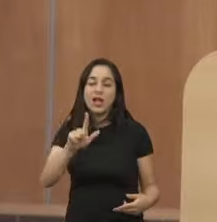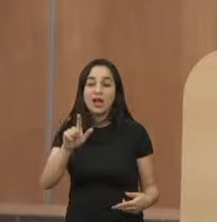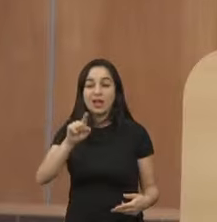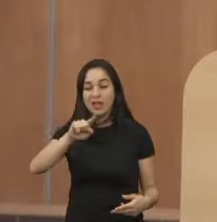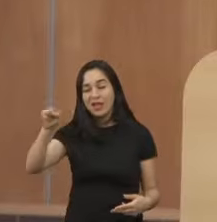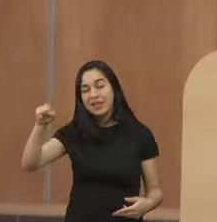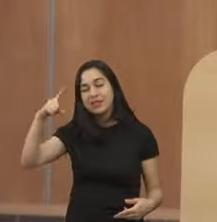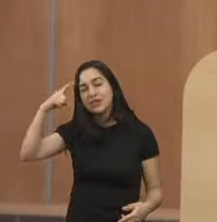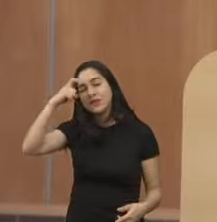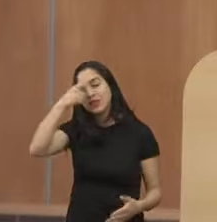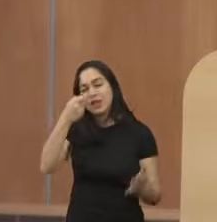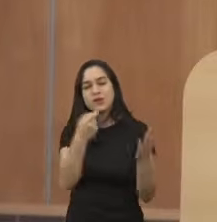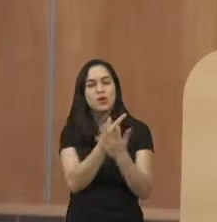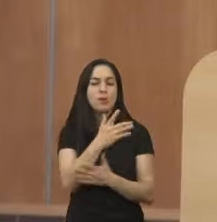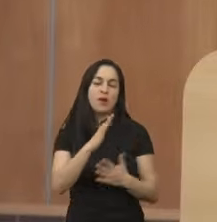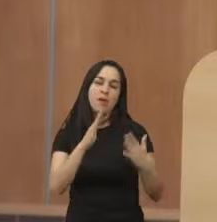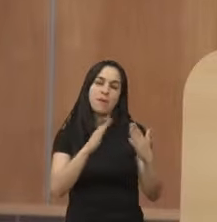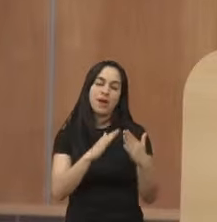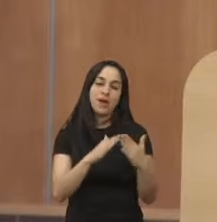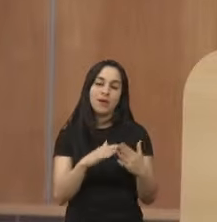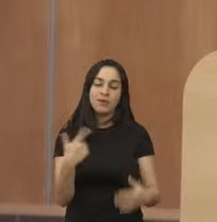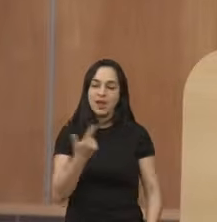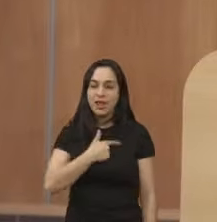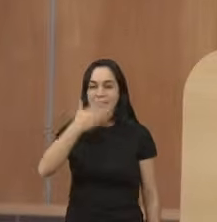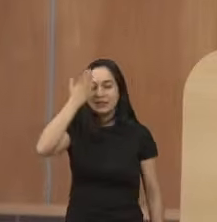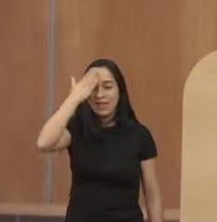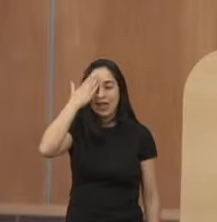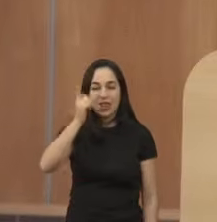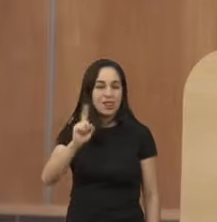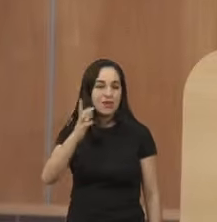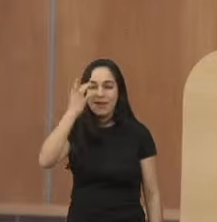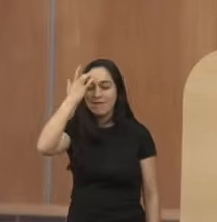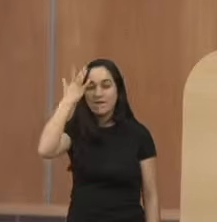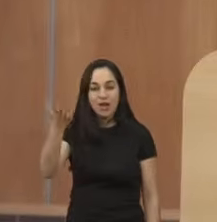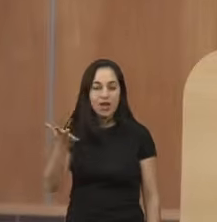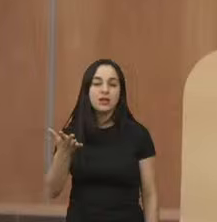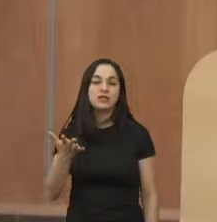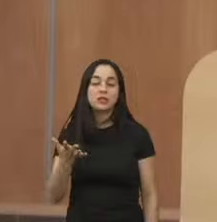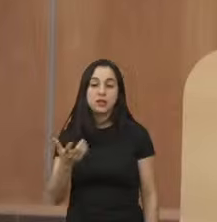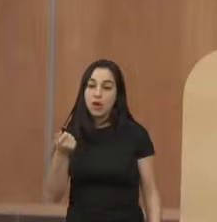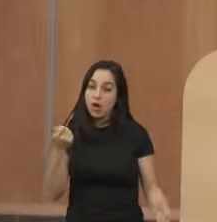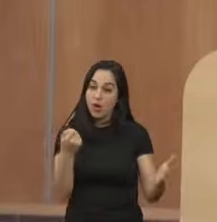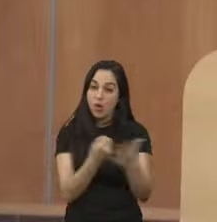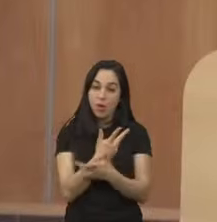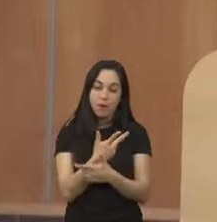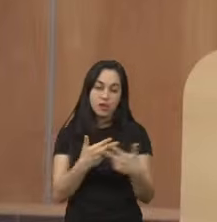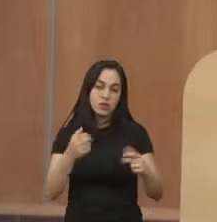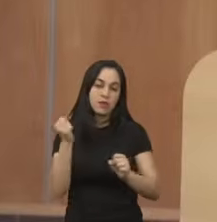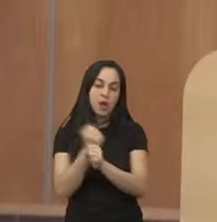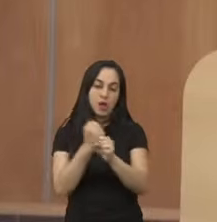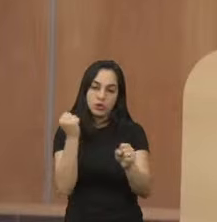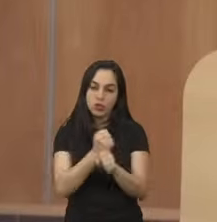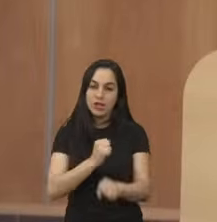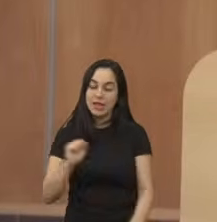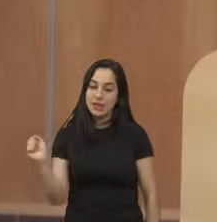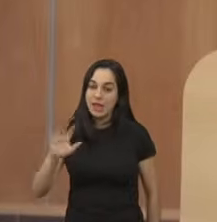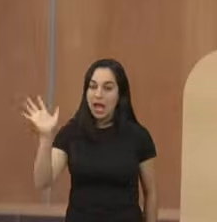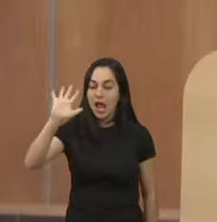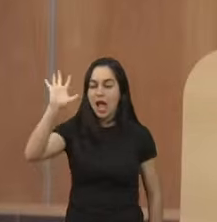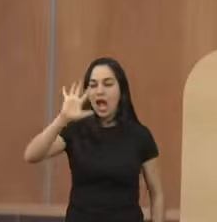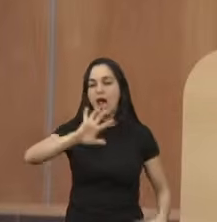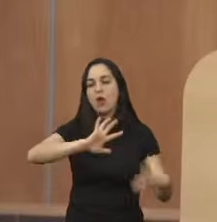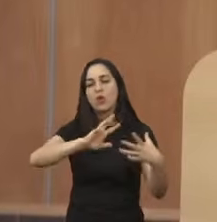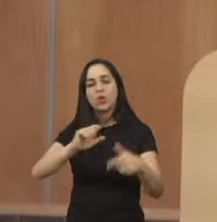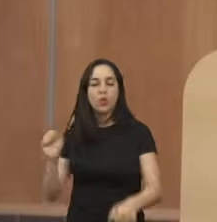sabe o quanto que é difícil você construir uma casa, material de construção está caro, né? Até para a gente aí está difícil, então assim, está tudo muito